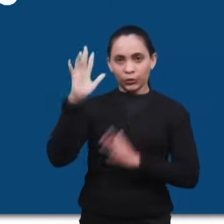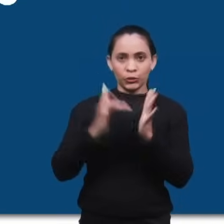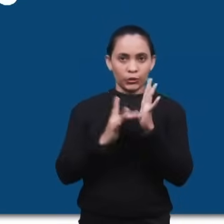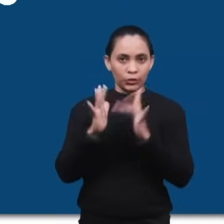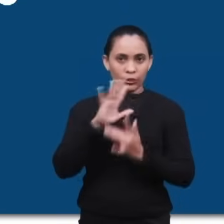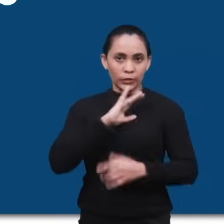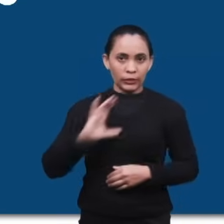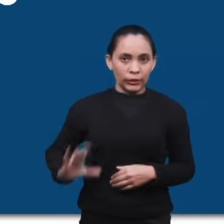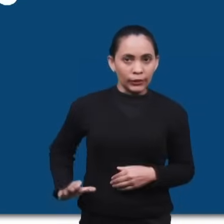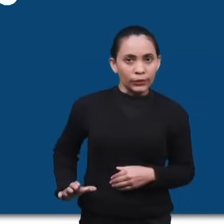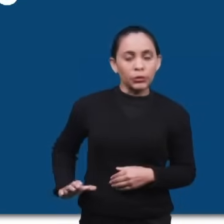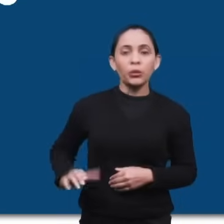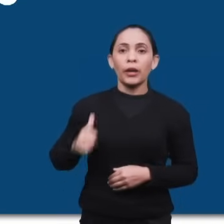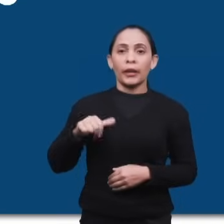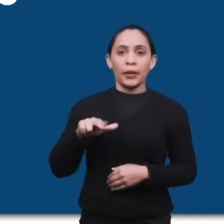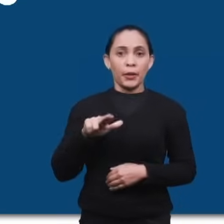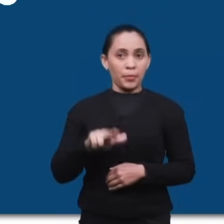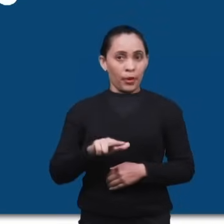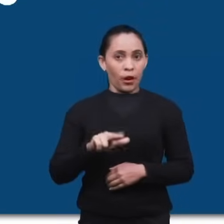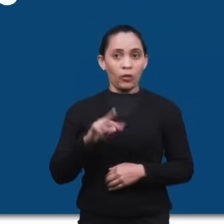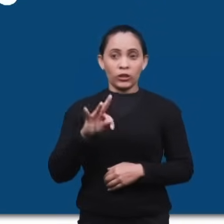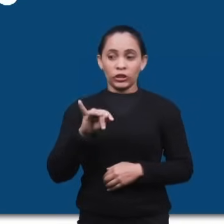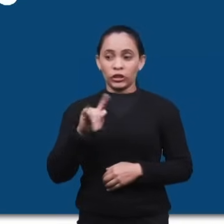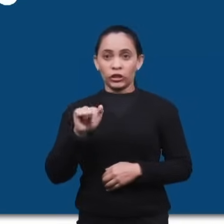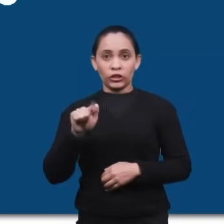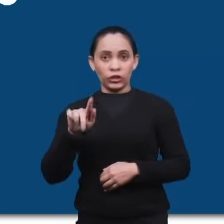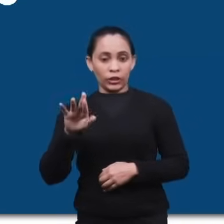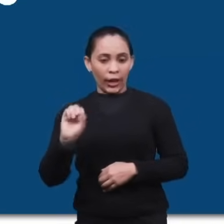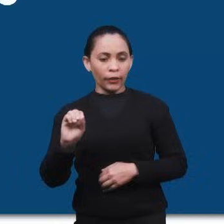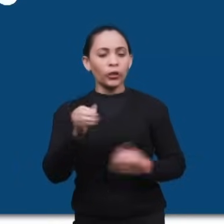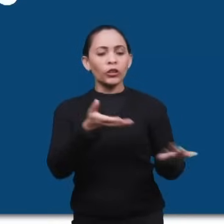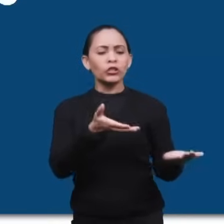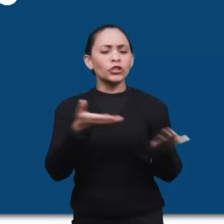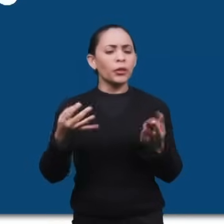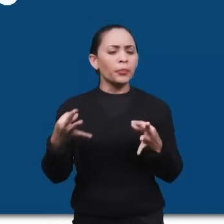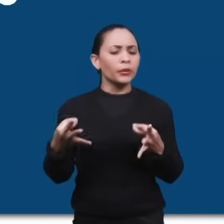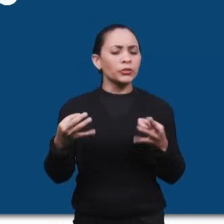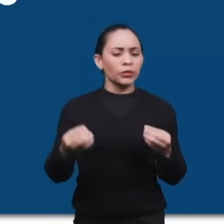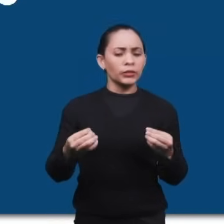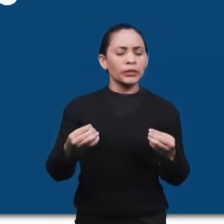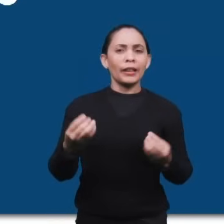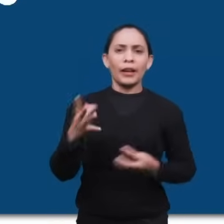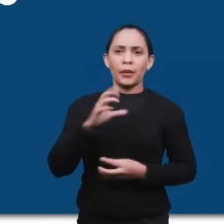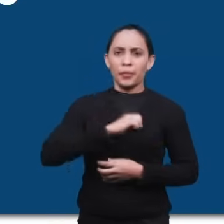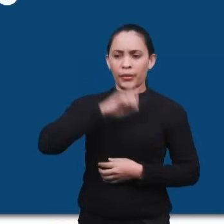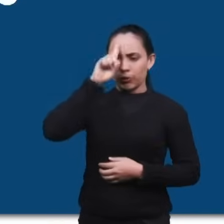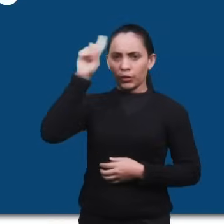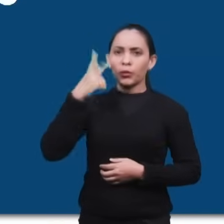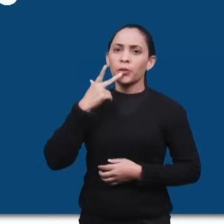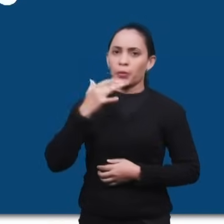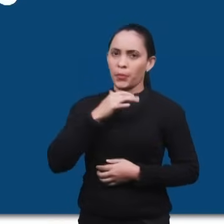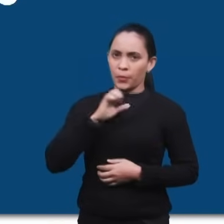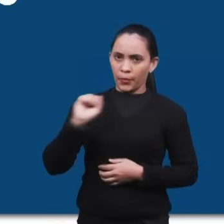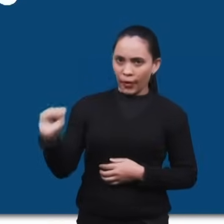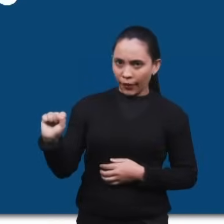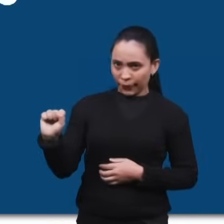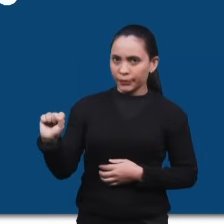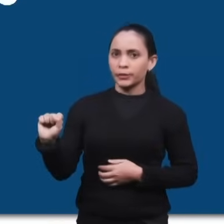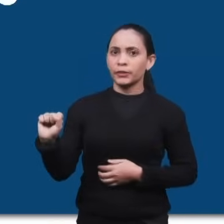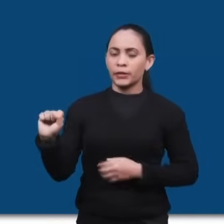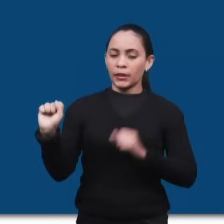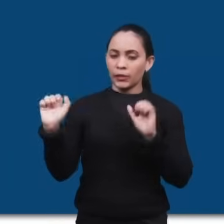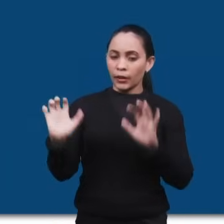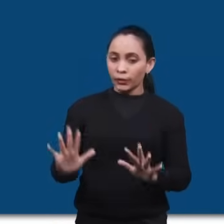Cristo e irmão de Tiago, aos chamados queridos em Deus Pai e conservados por Jesus